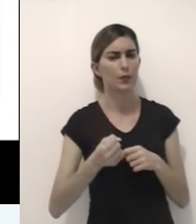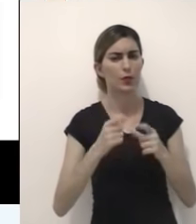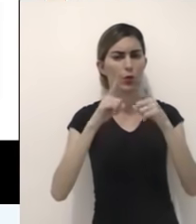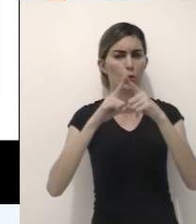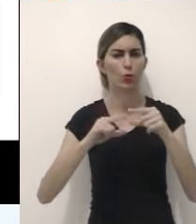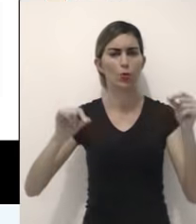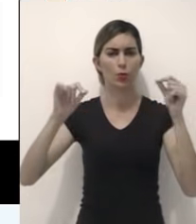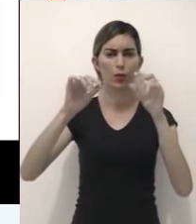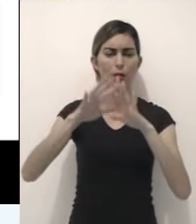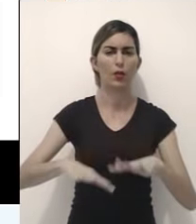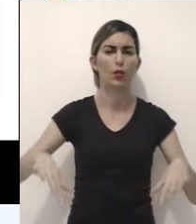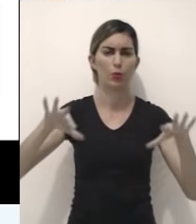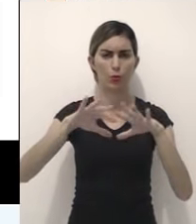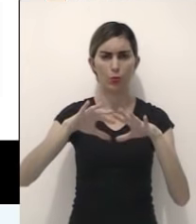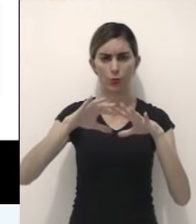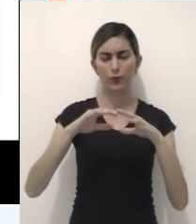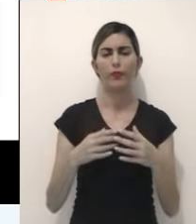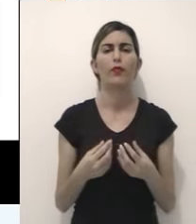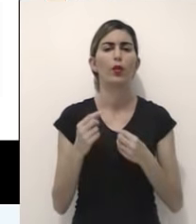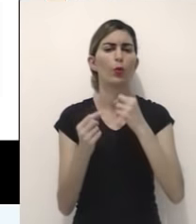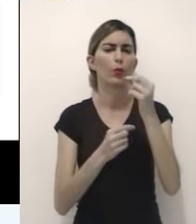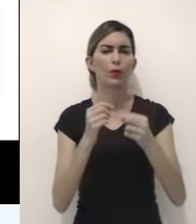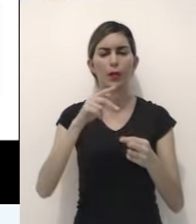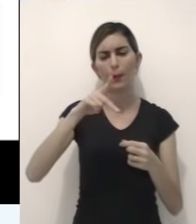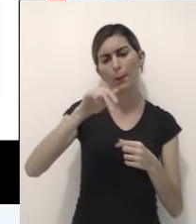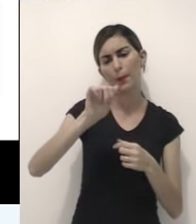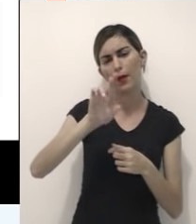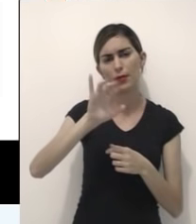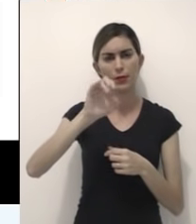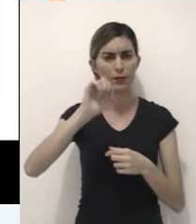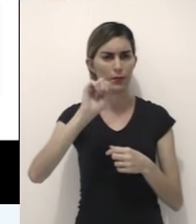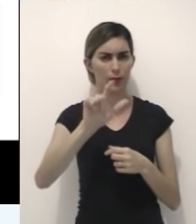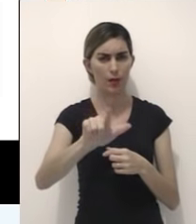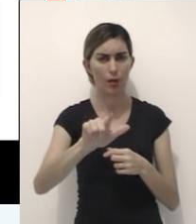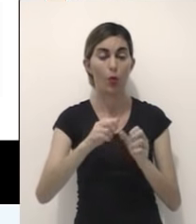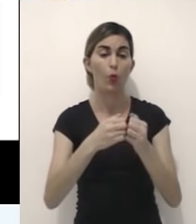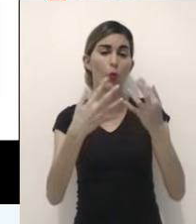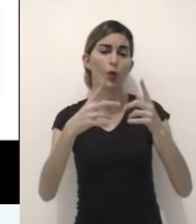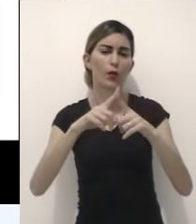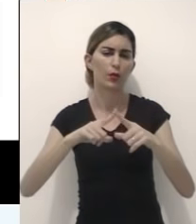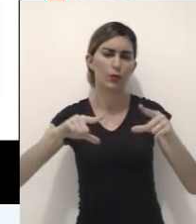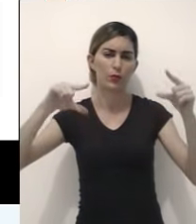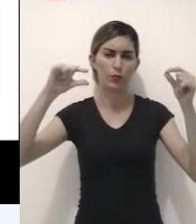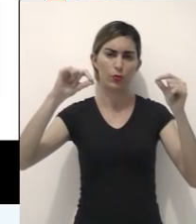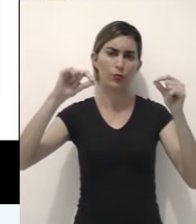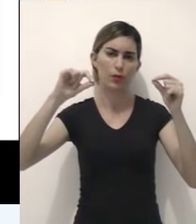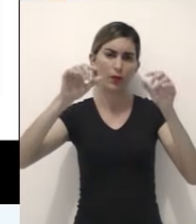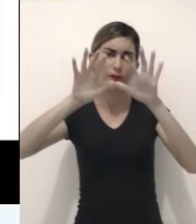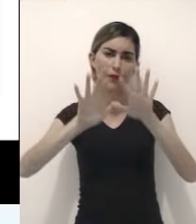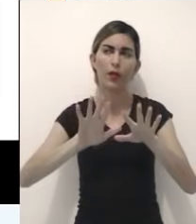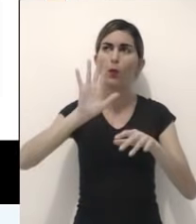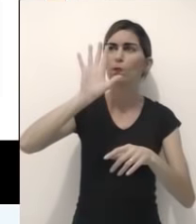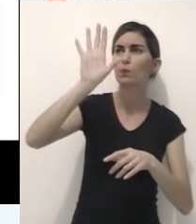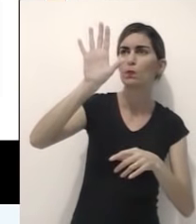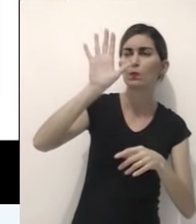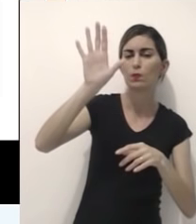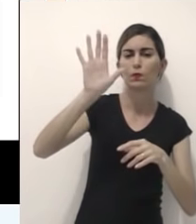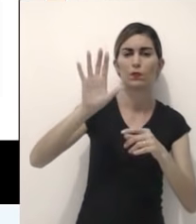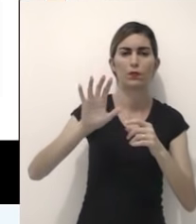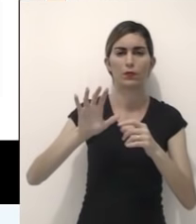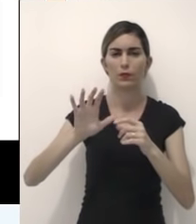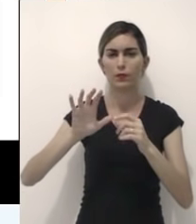eclipse lunar parcial. O eclipse lunar parcial ocorre quando a Lua ela fica